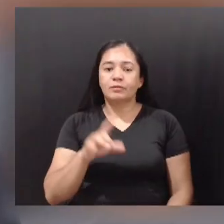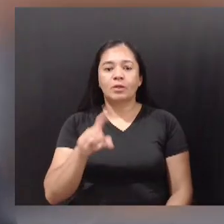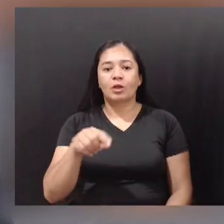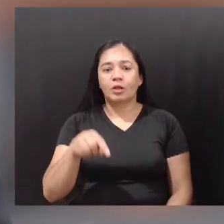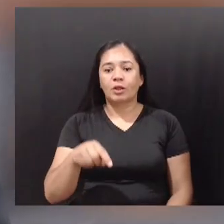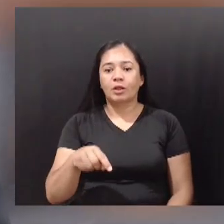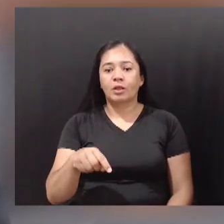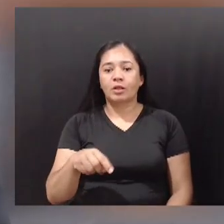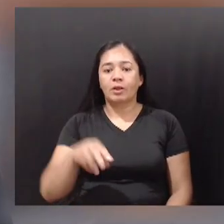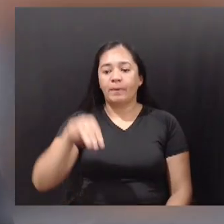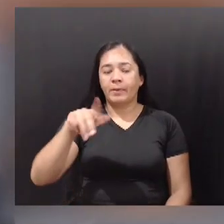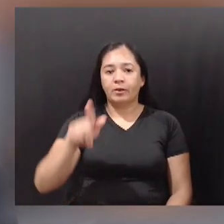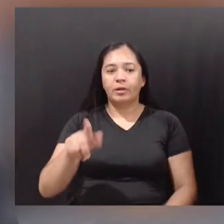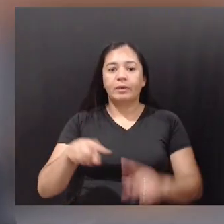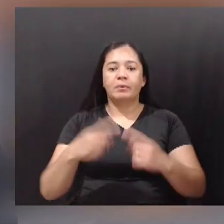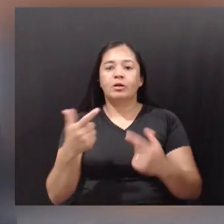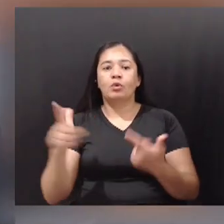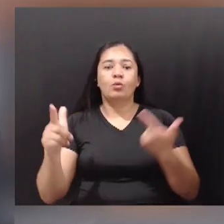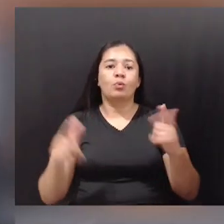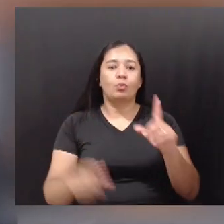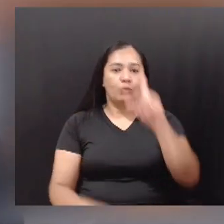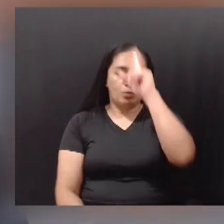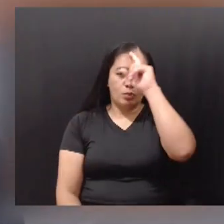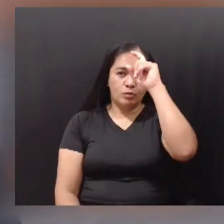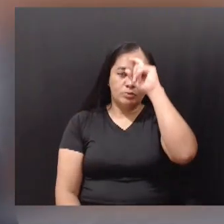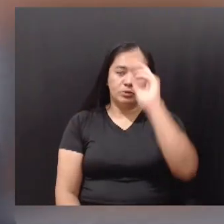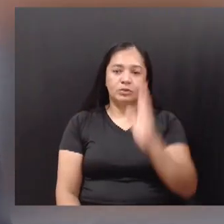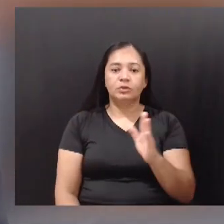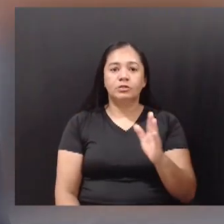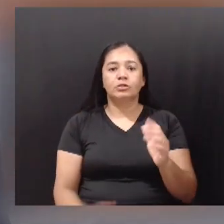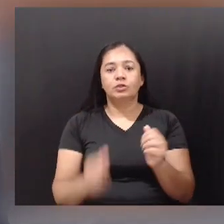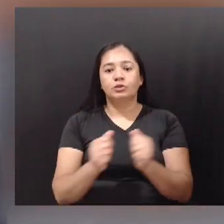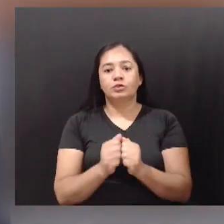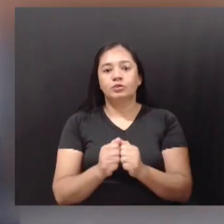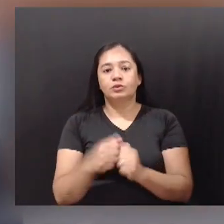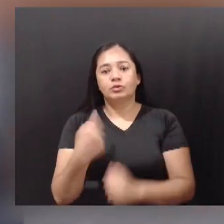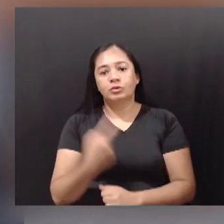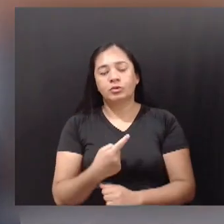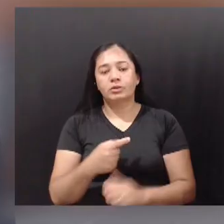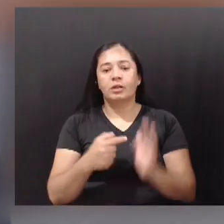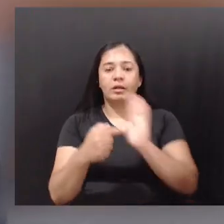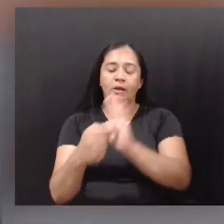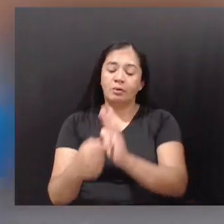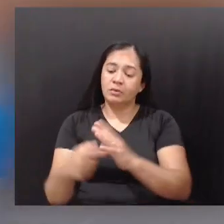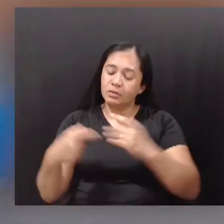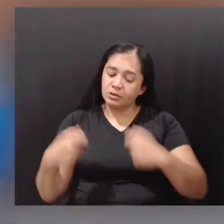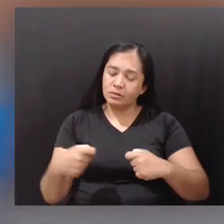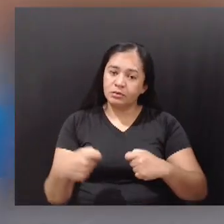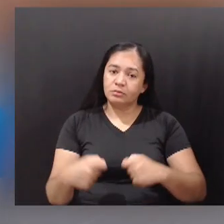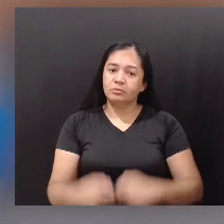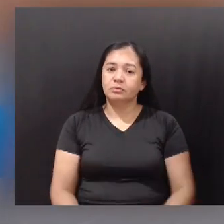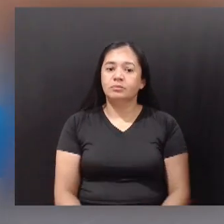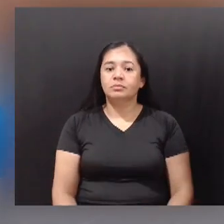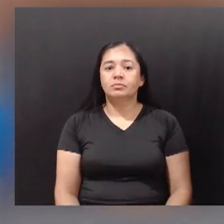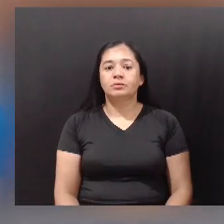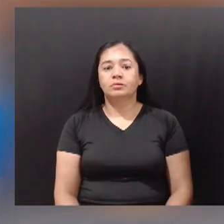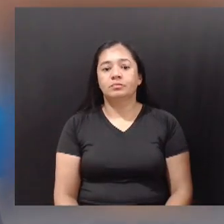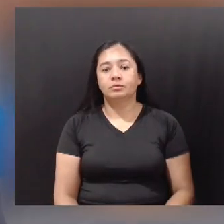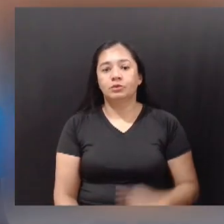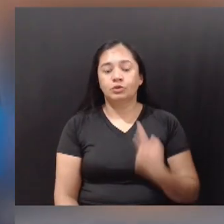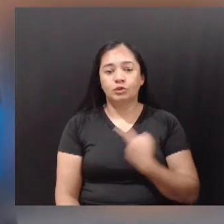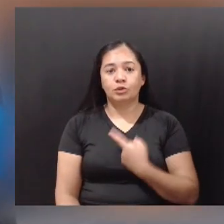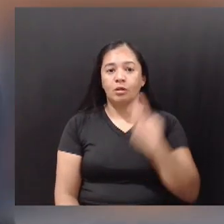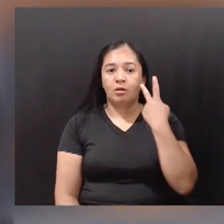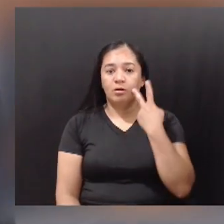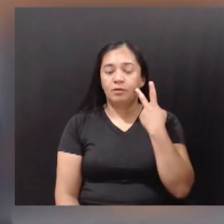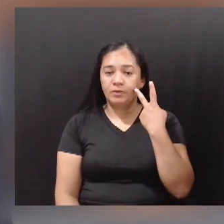mas também outros hospitais que vêm através da gente aqui e apresentam as suas demandas e as suas necessidades. Nós, vereadores, os vereadores eles